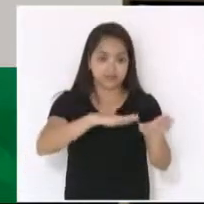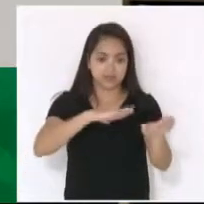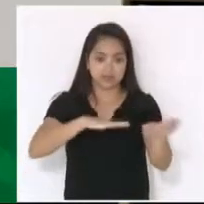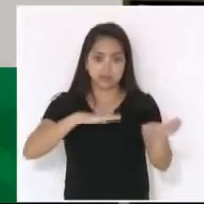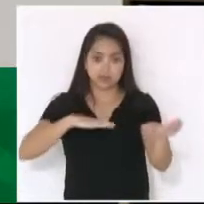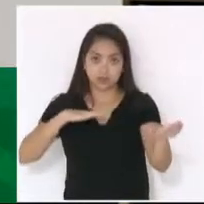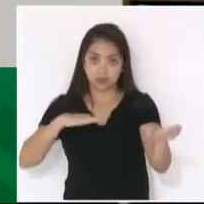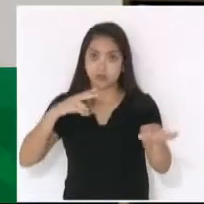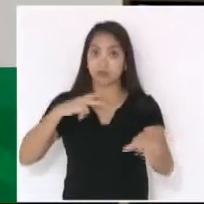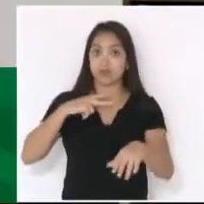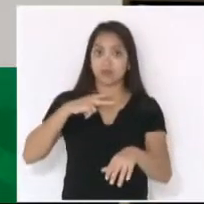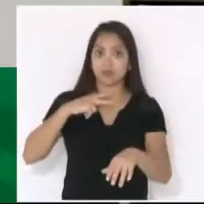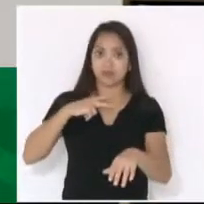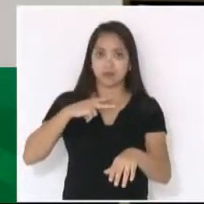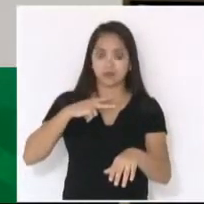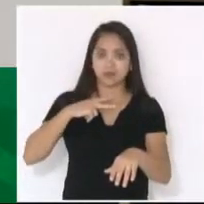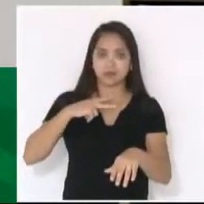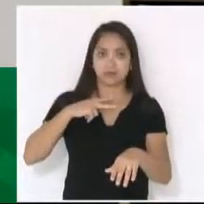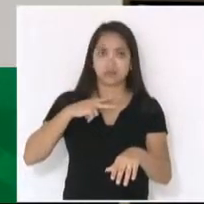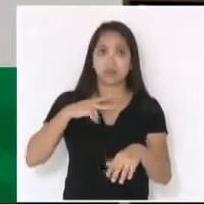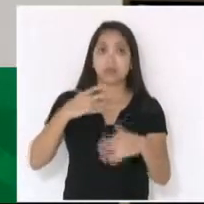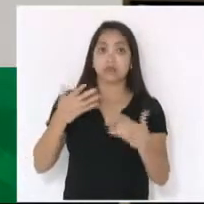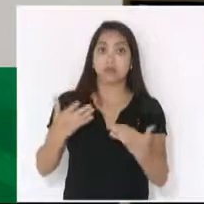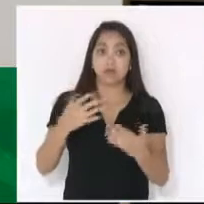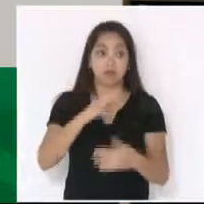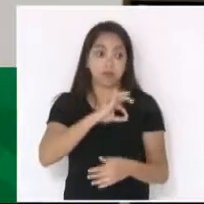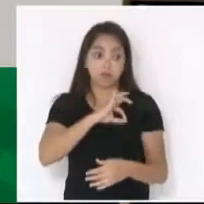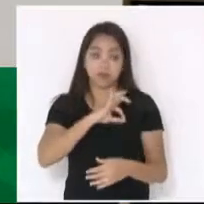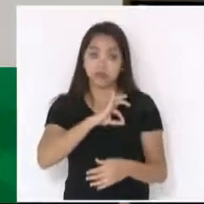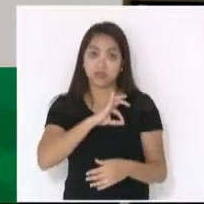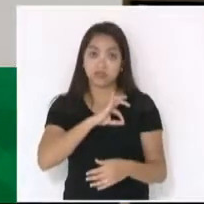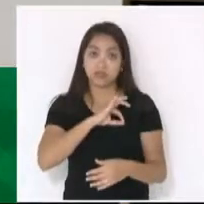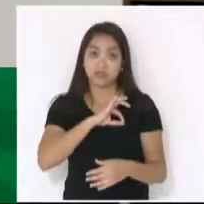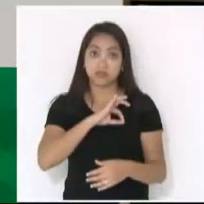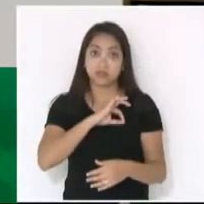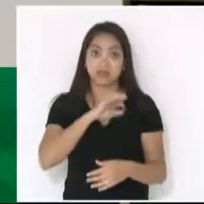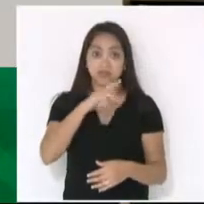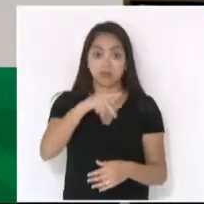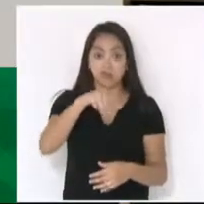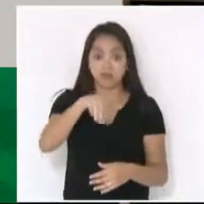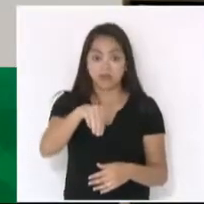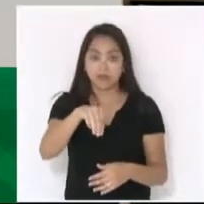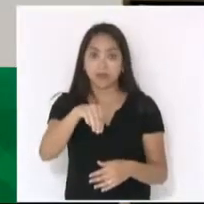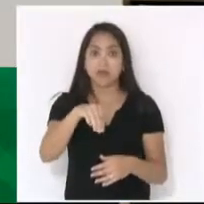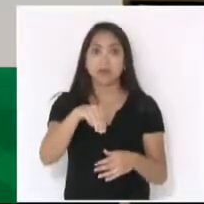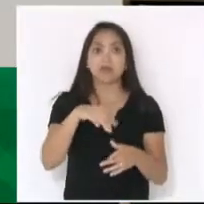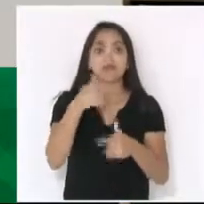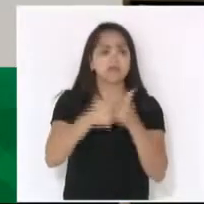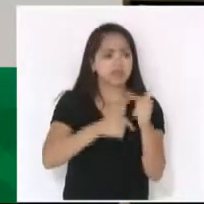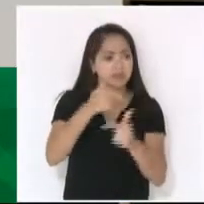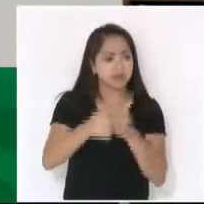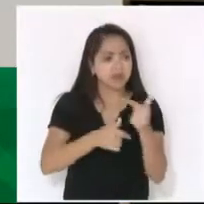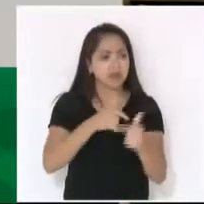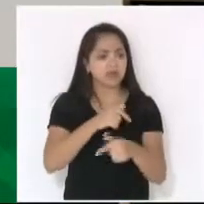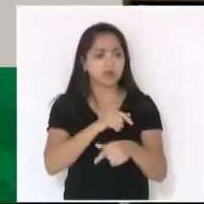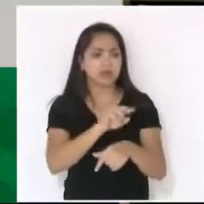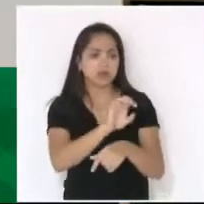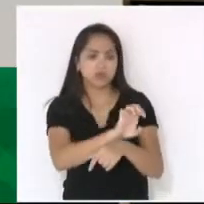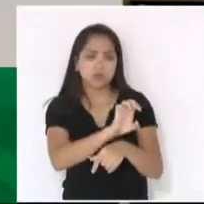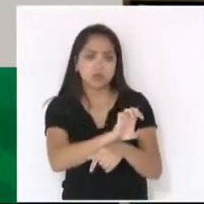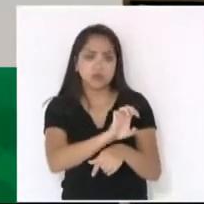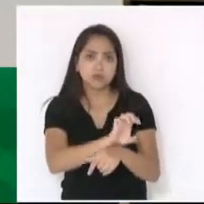particular ou seja a polícia militar ao invés está trabalhando para o estado